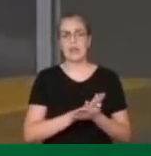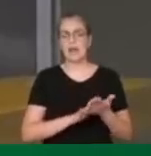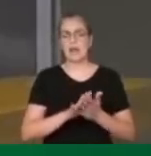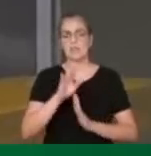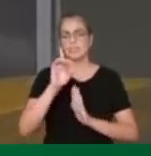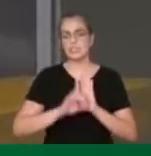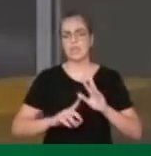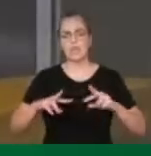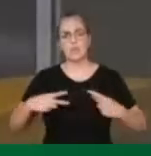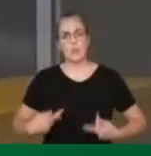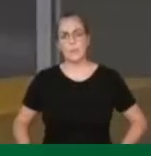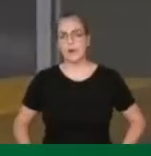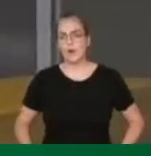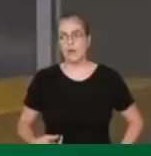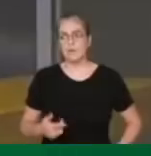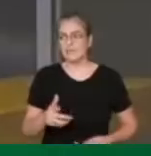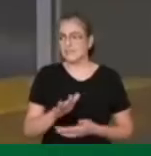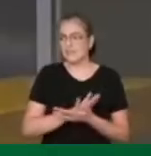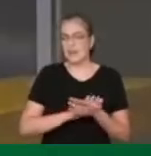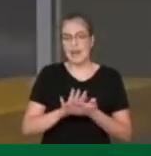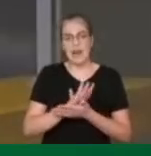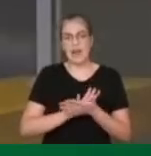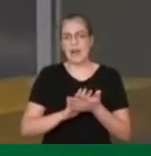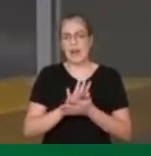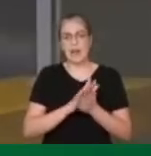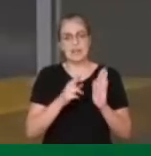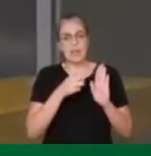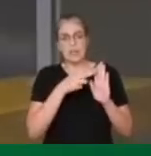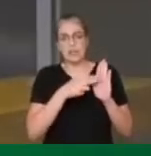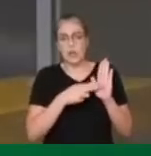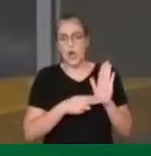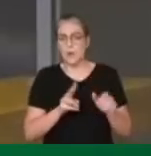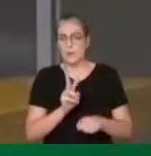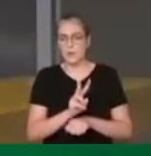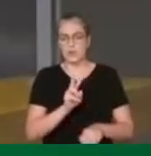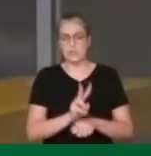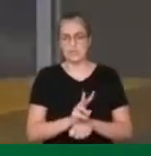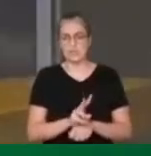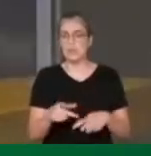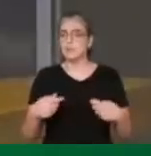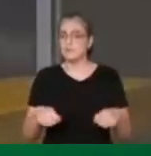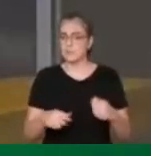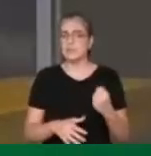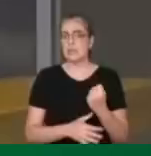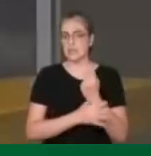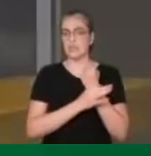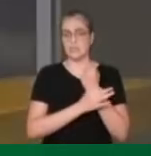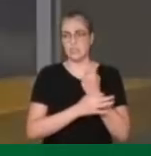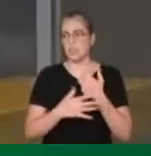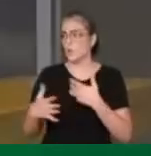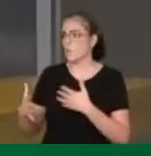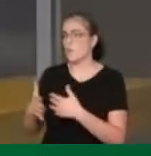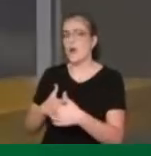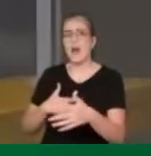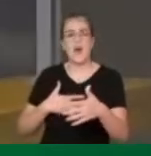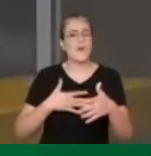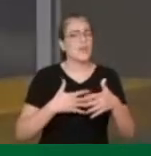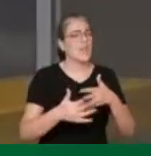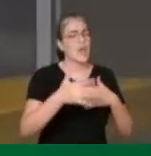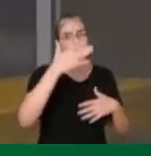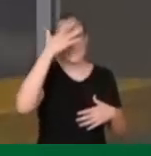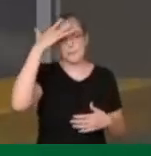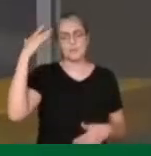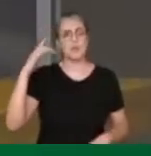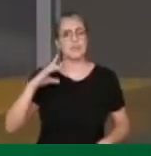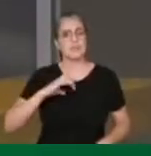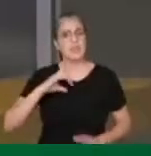sem a proteção daquelas normas que garantem que qualquer pessoa tem direito